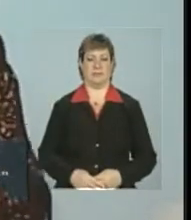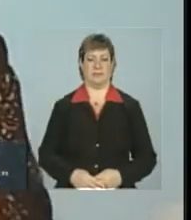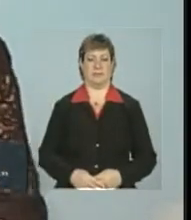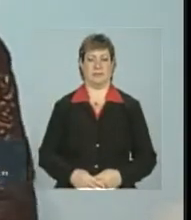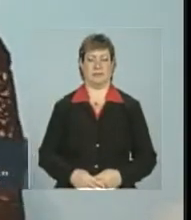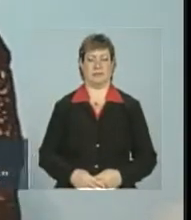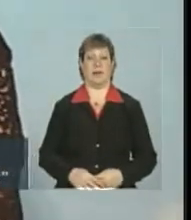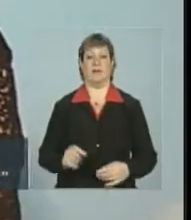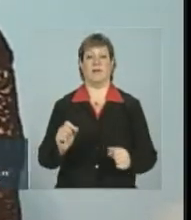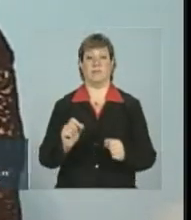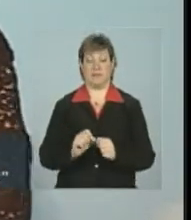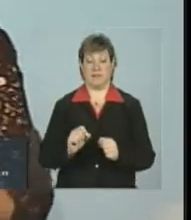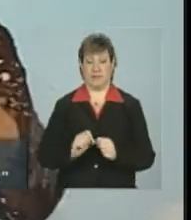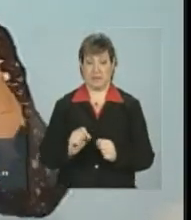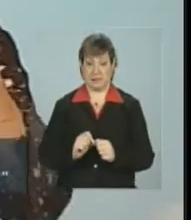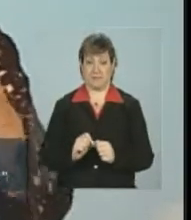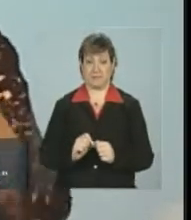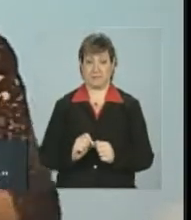Produzir